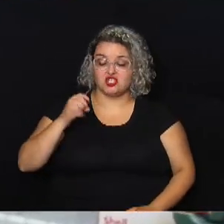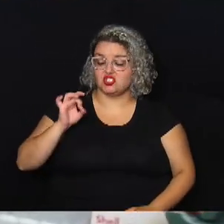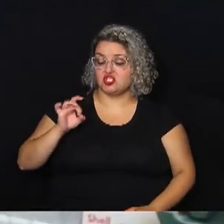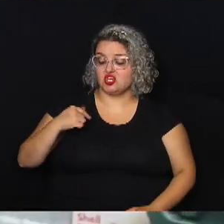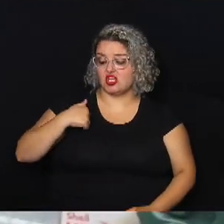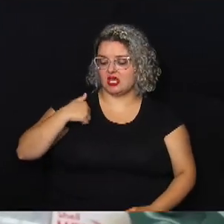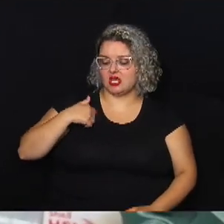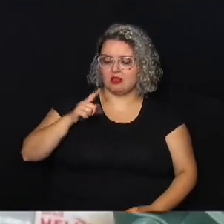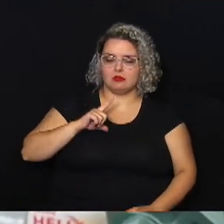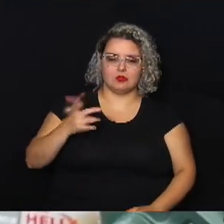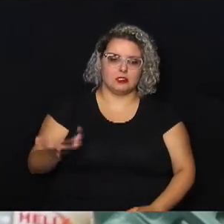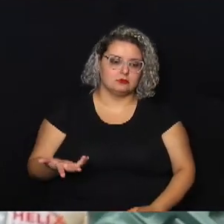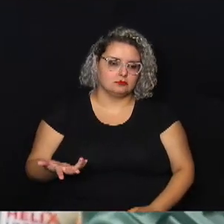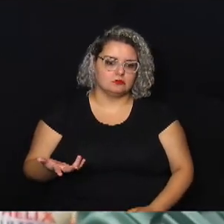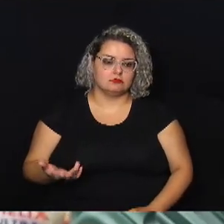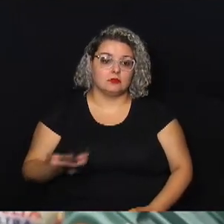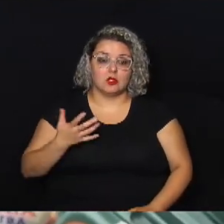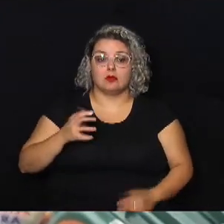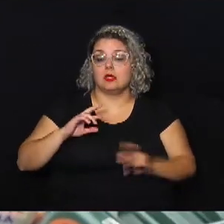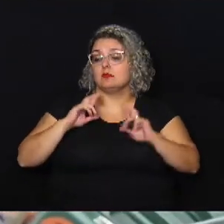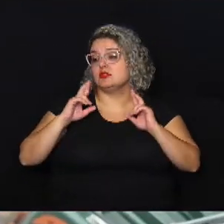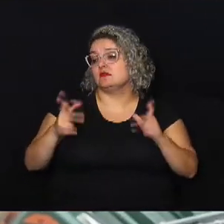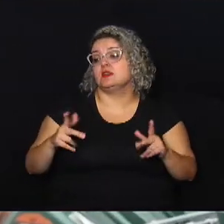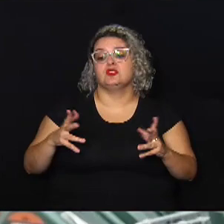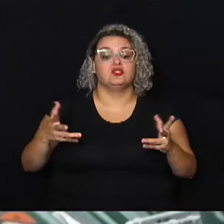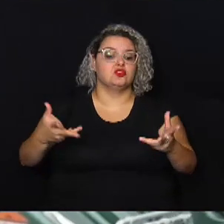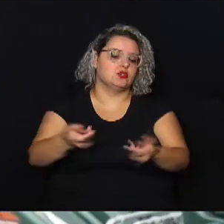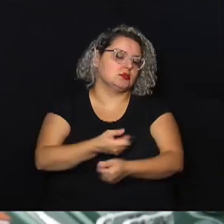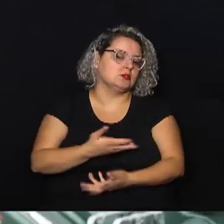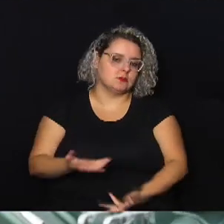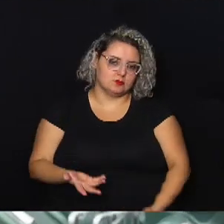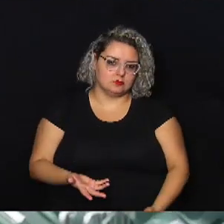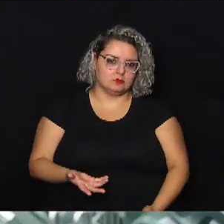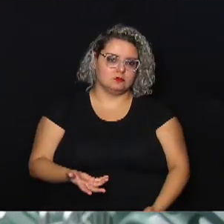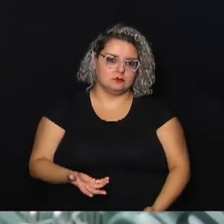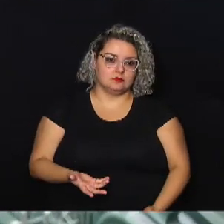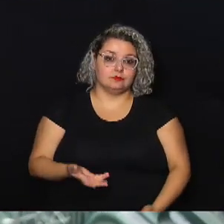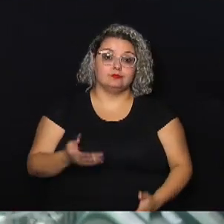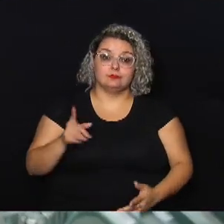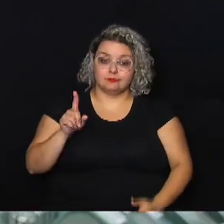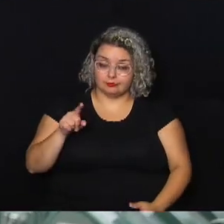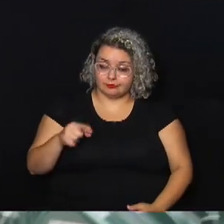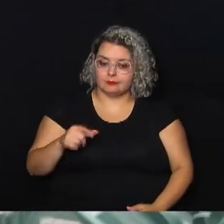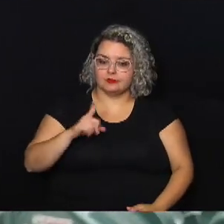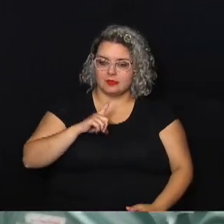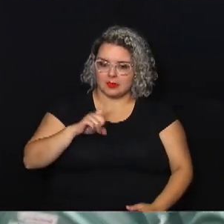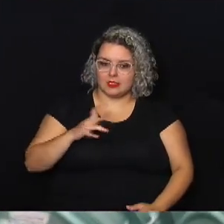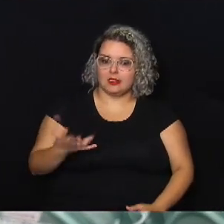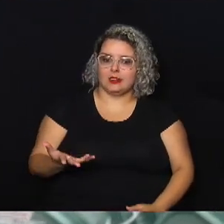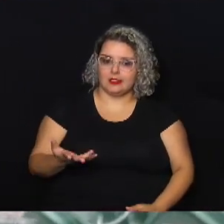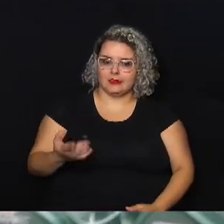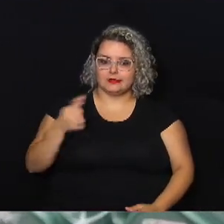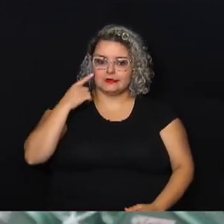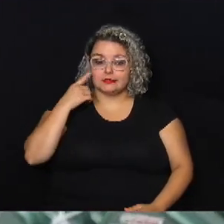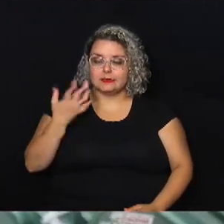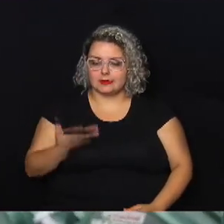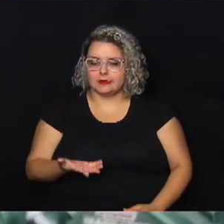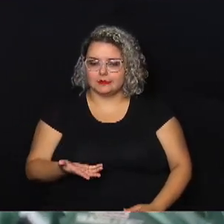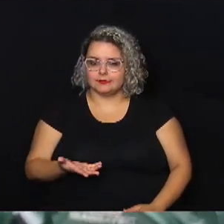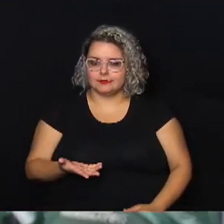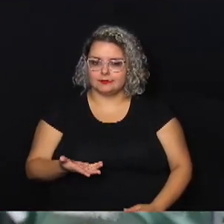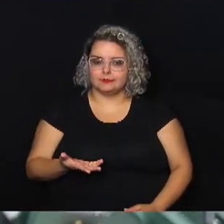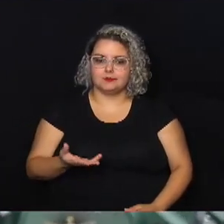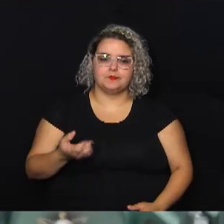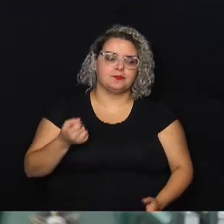da multidão, no coletivo. Então eu quero porque os outros não têm. É o bem snob, sabe? E compra